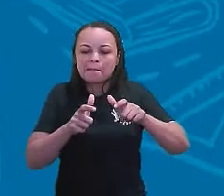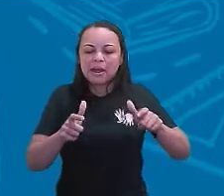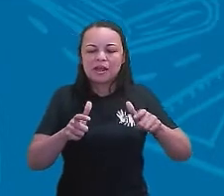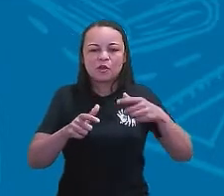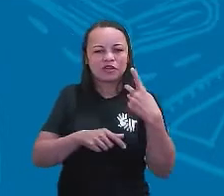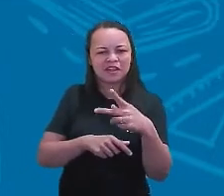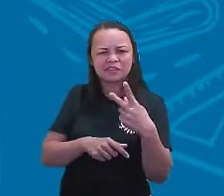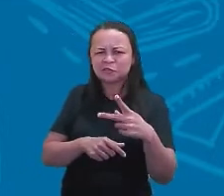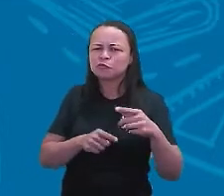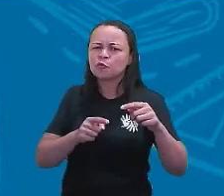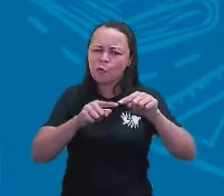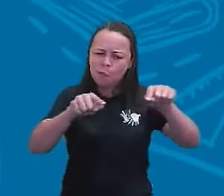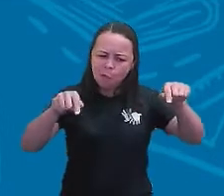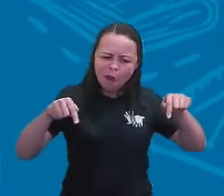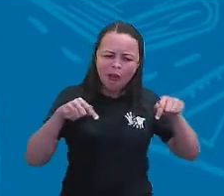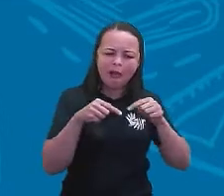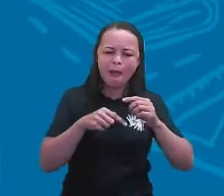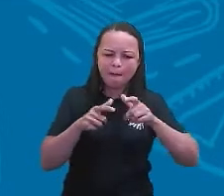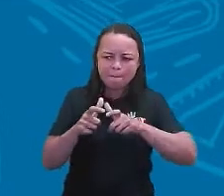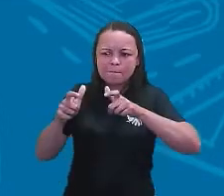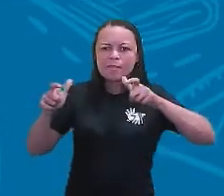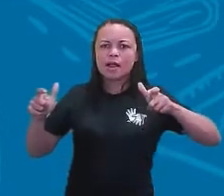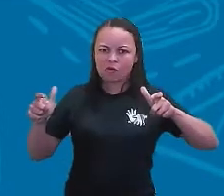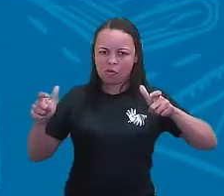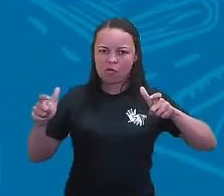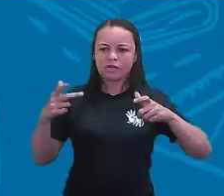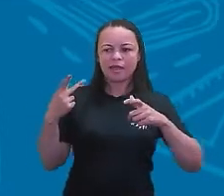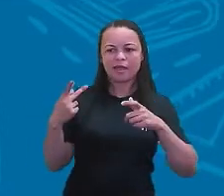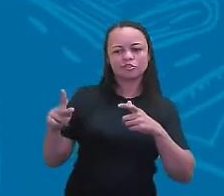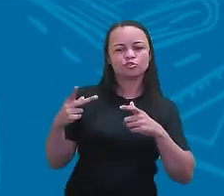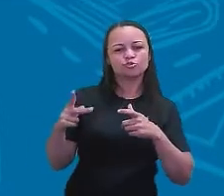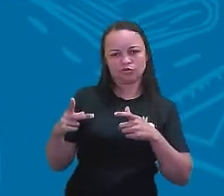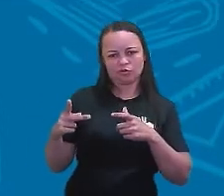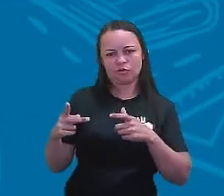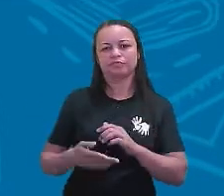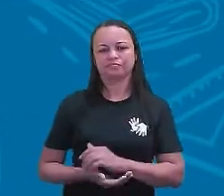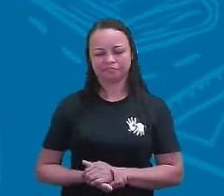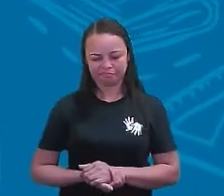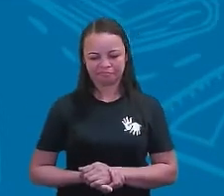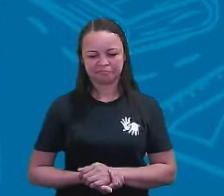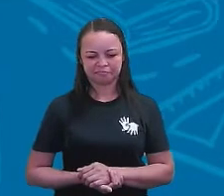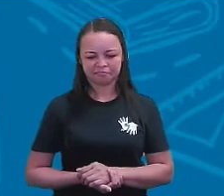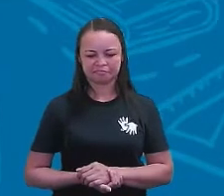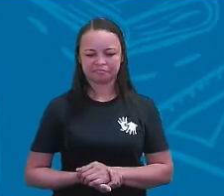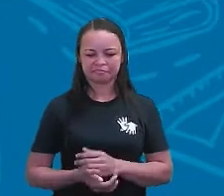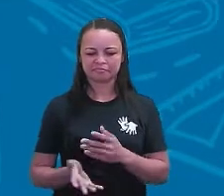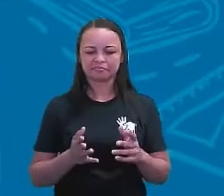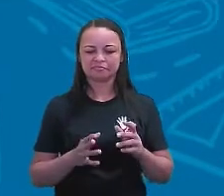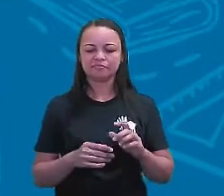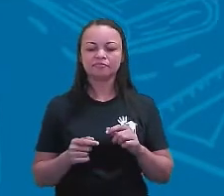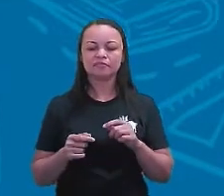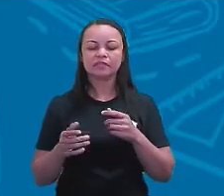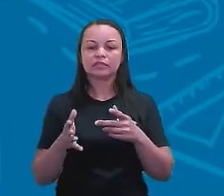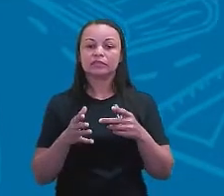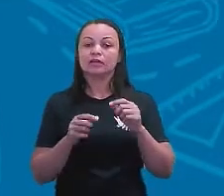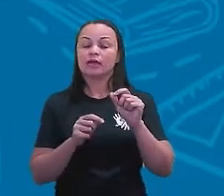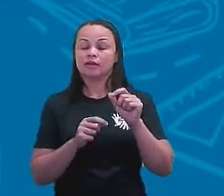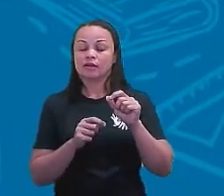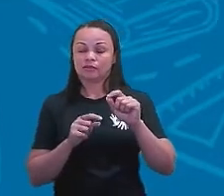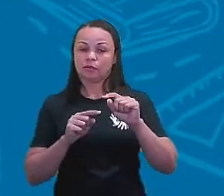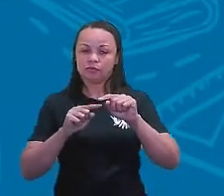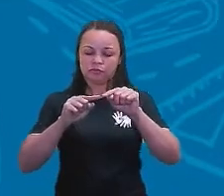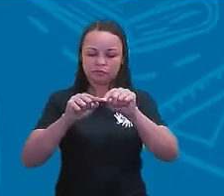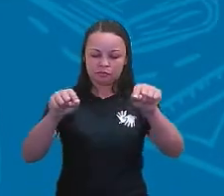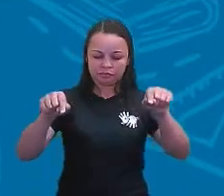E, acrescentou o R, aí já deu o maior do que a sua. Nossa sala de estar é maior do que a